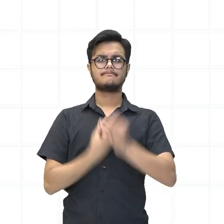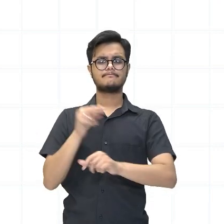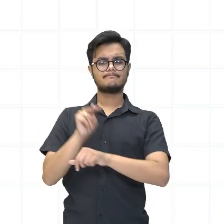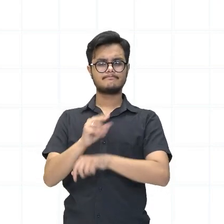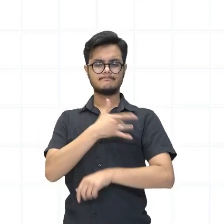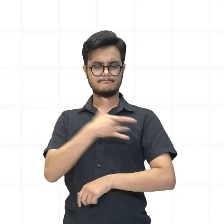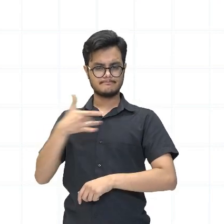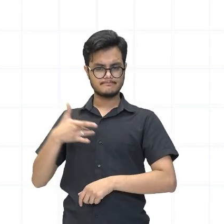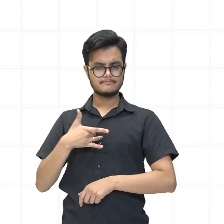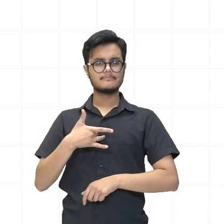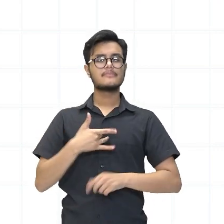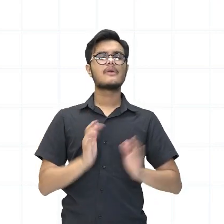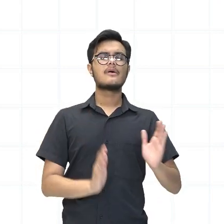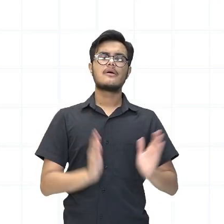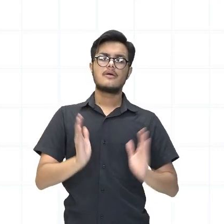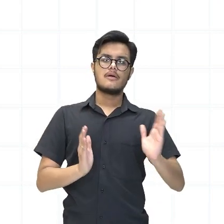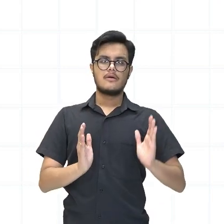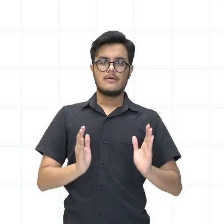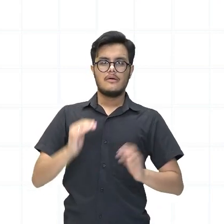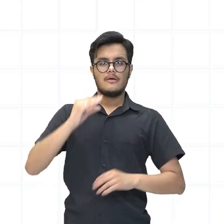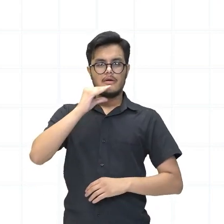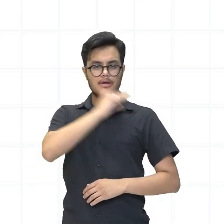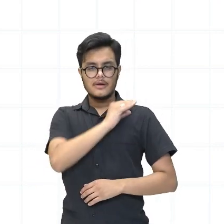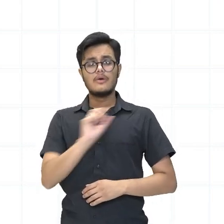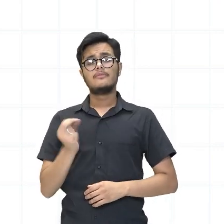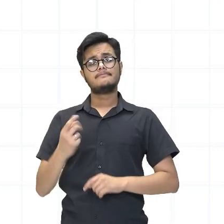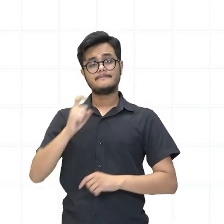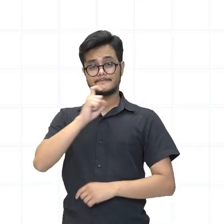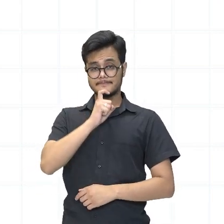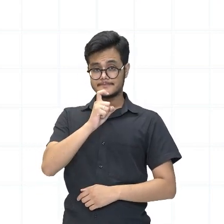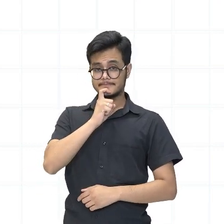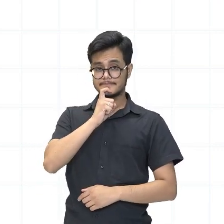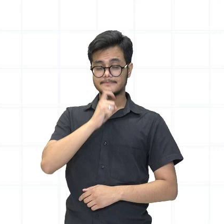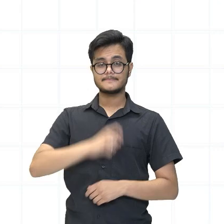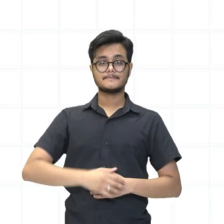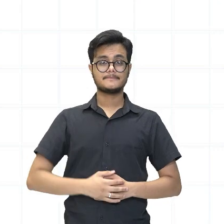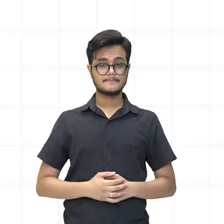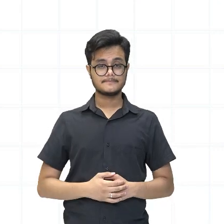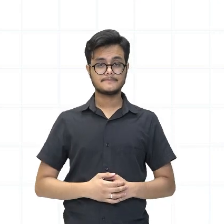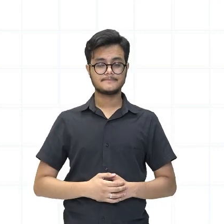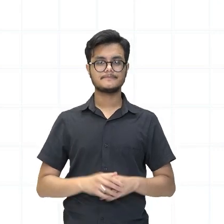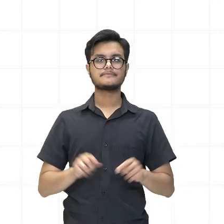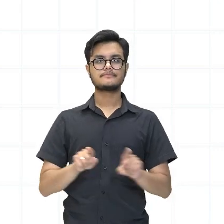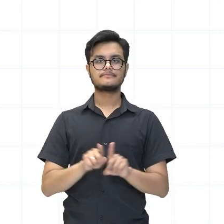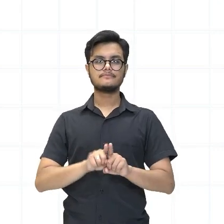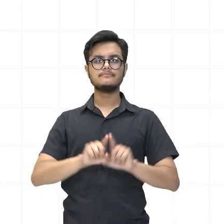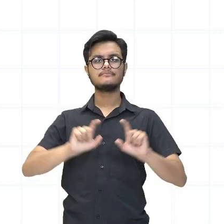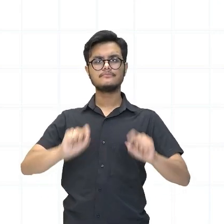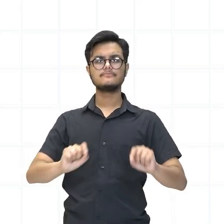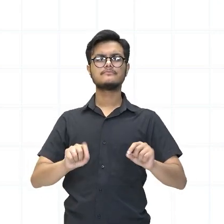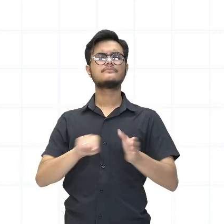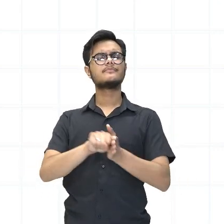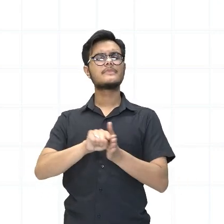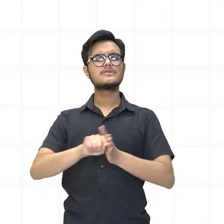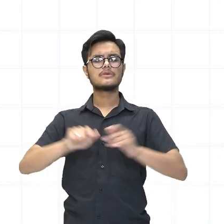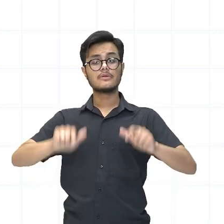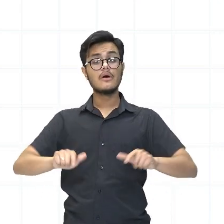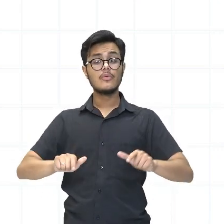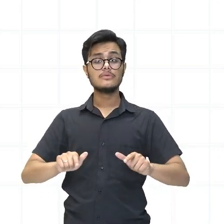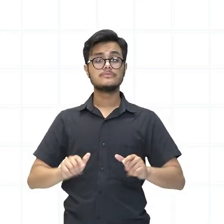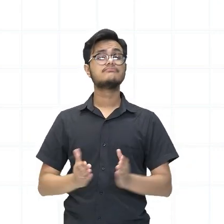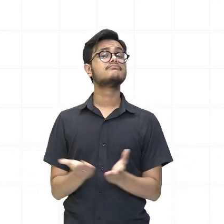saúde durante esses dias extremos, ou de muito calor, ou de muito frio. Vimos também as fontes de pesquisa. Então, percebe